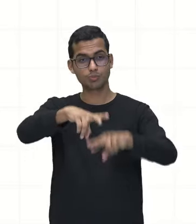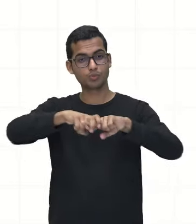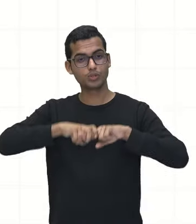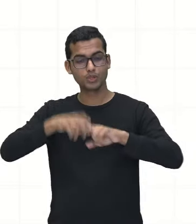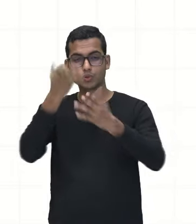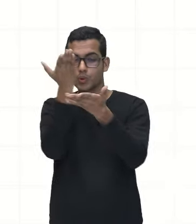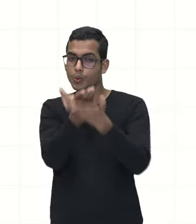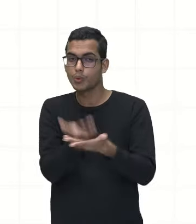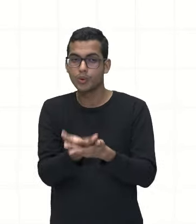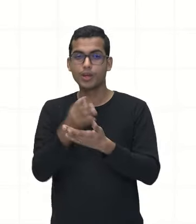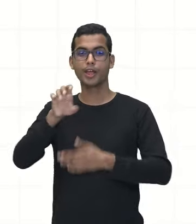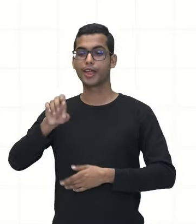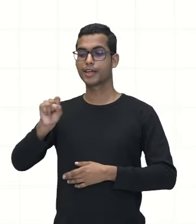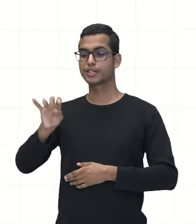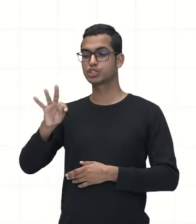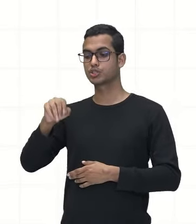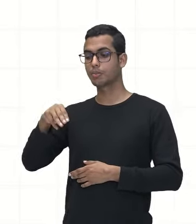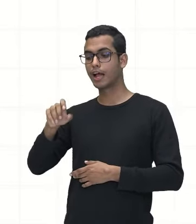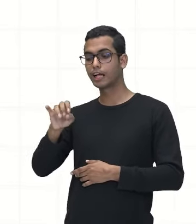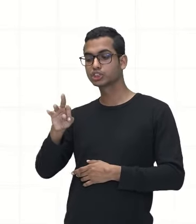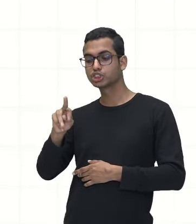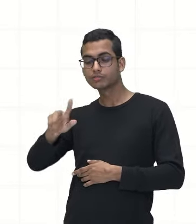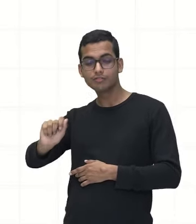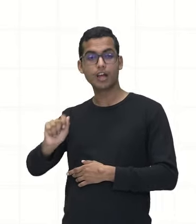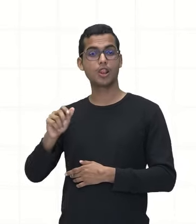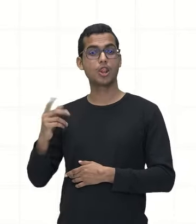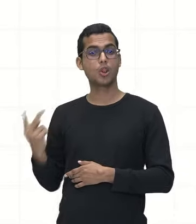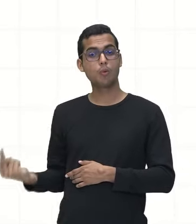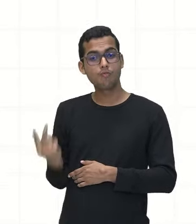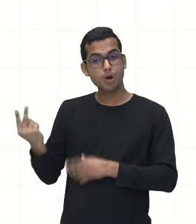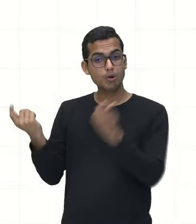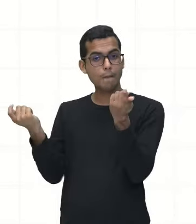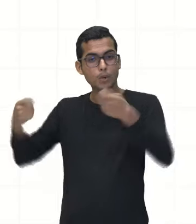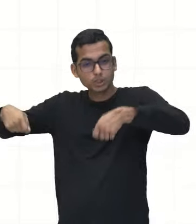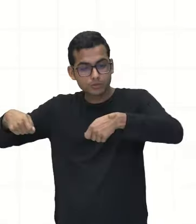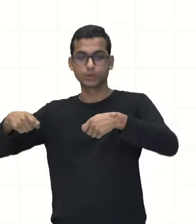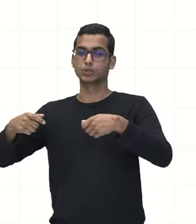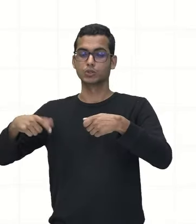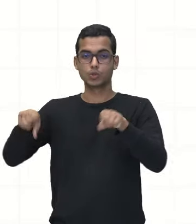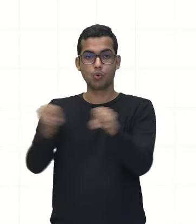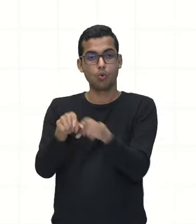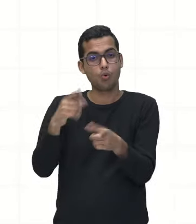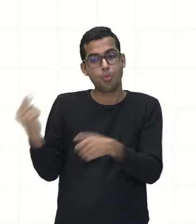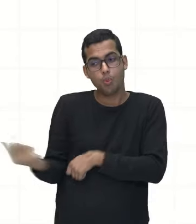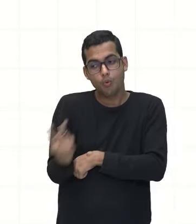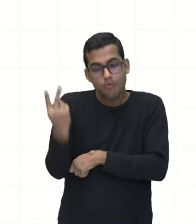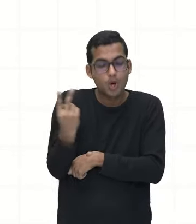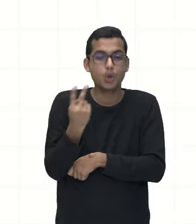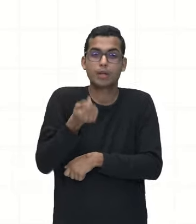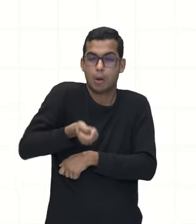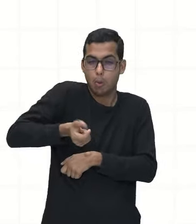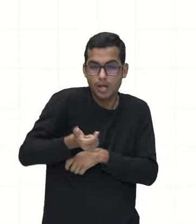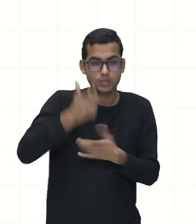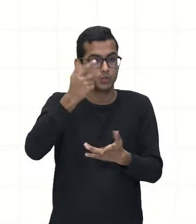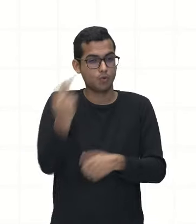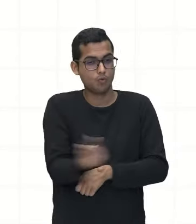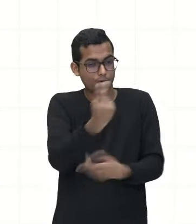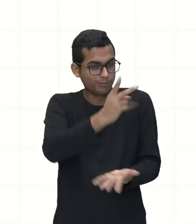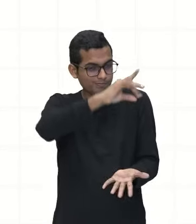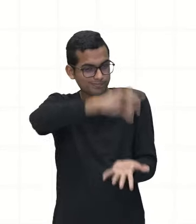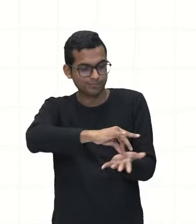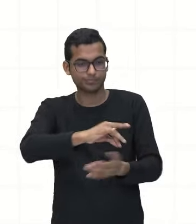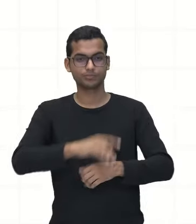dando um valor aproximado, tá bom? Entretanto, claro, 40 vezes 20 é igual a 800, que é um valor